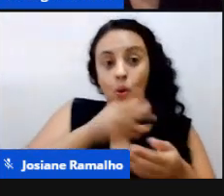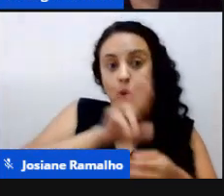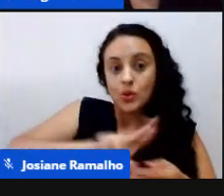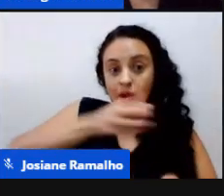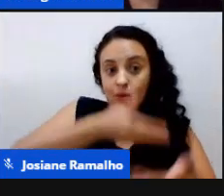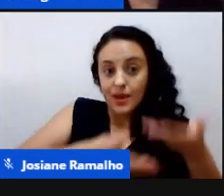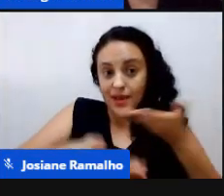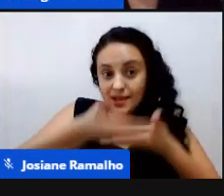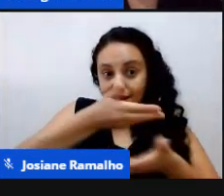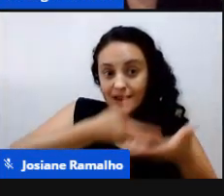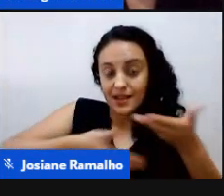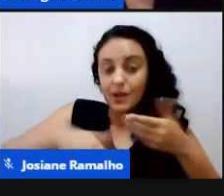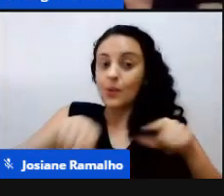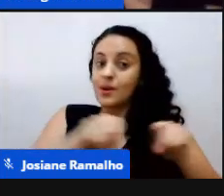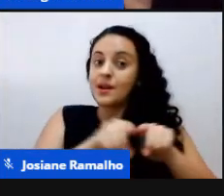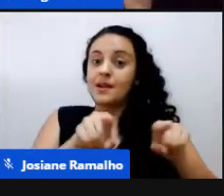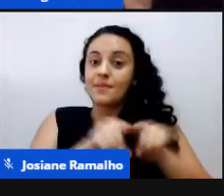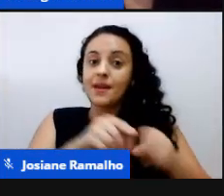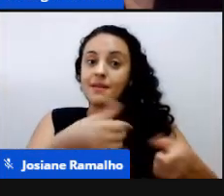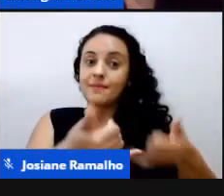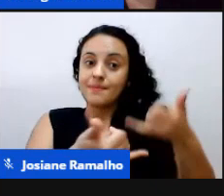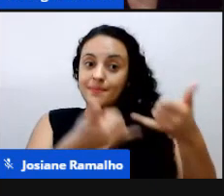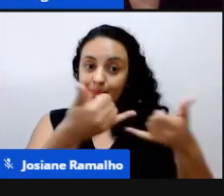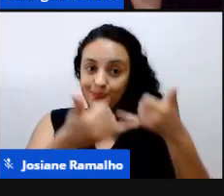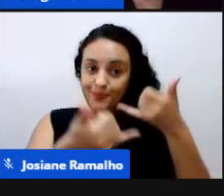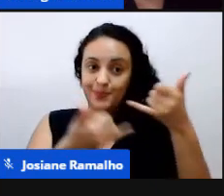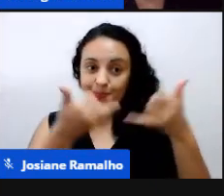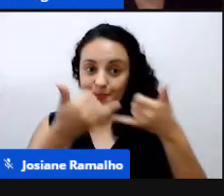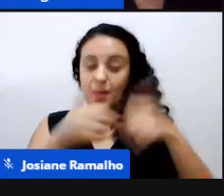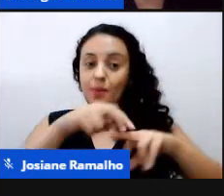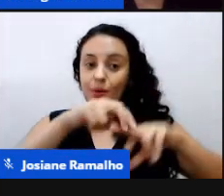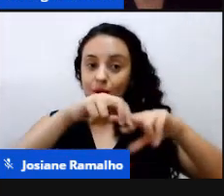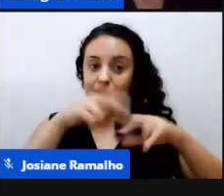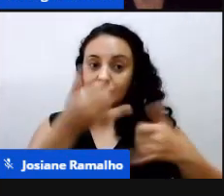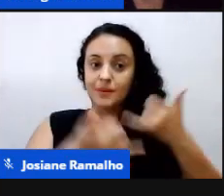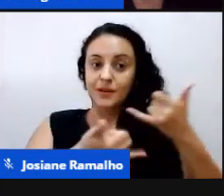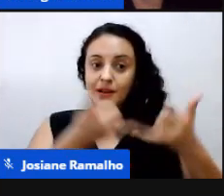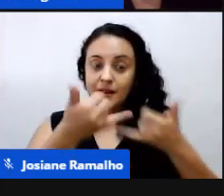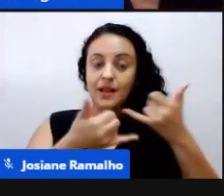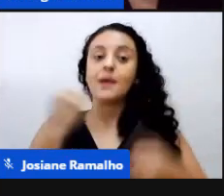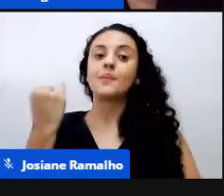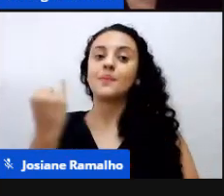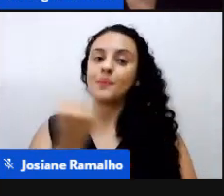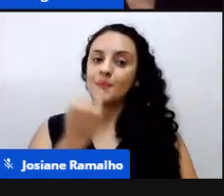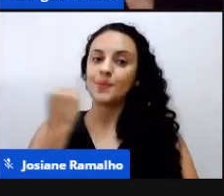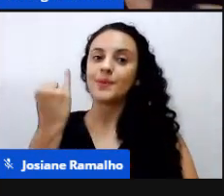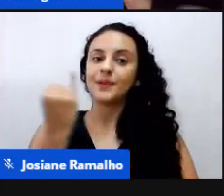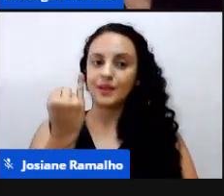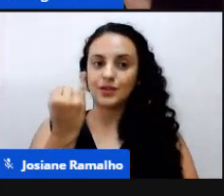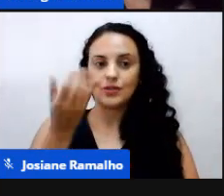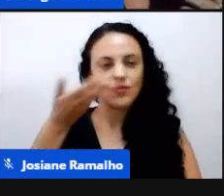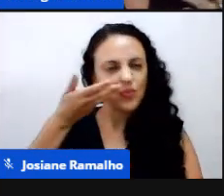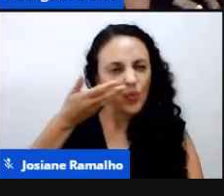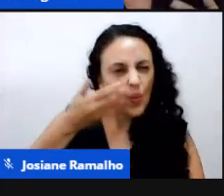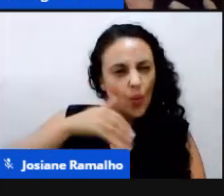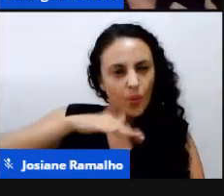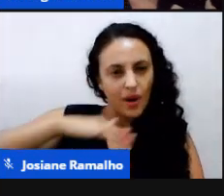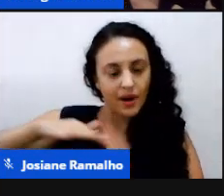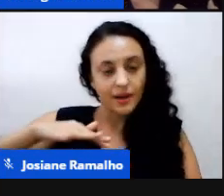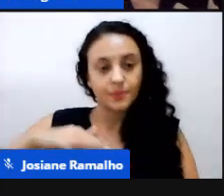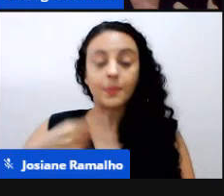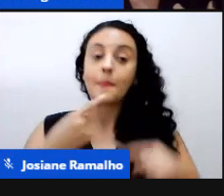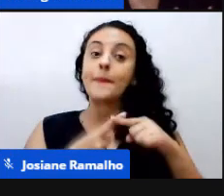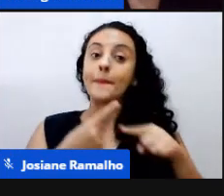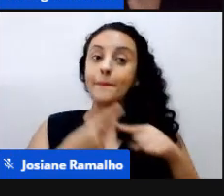a gente fala que as brincadeiras são tão importantes nessa fase da vida da pessoa. Por quê? Porque é ali, na brincadeira